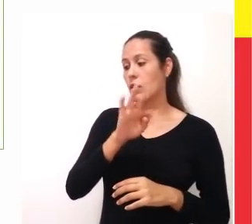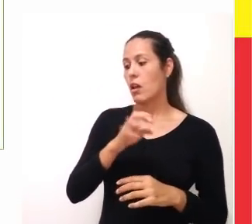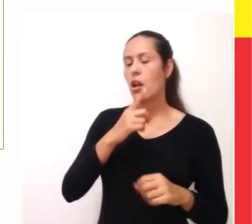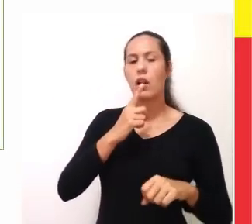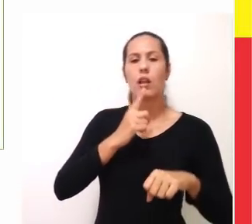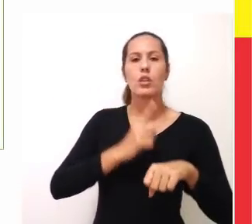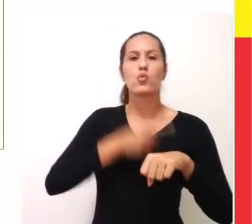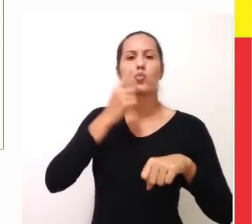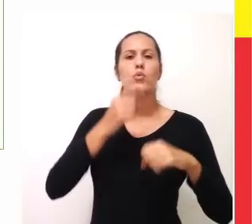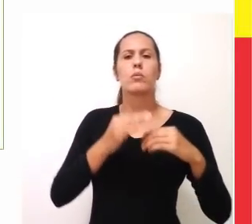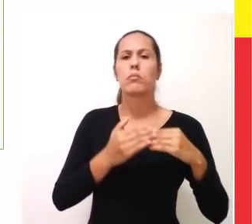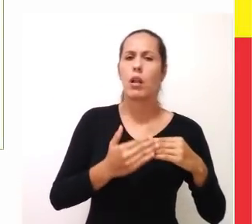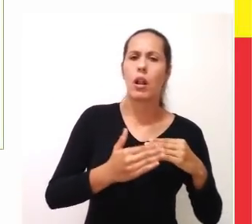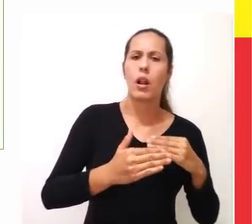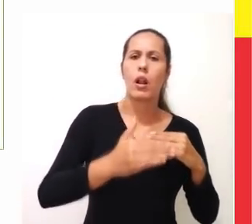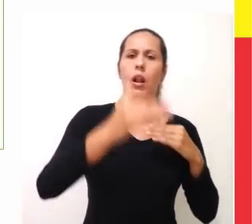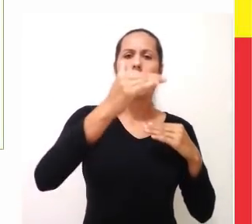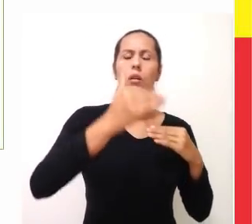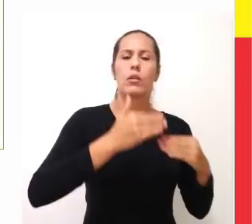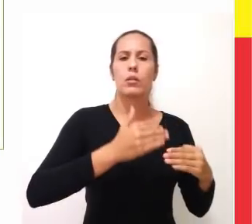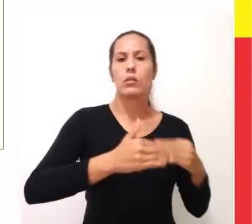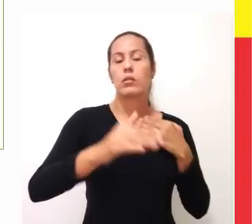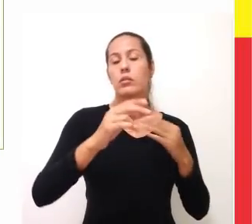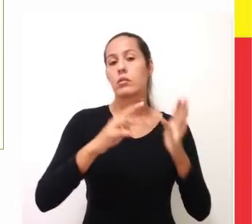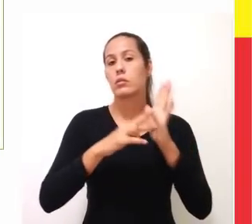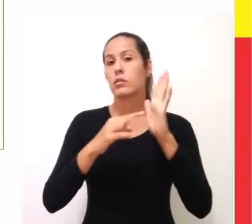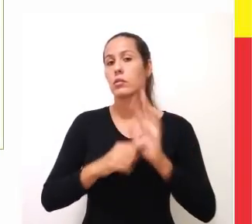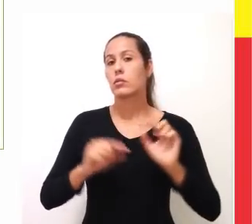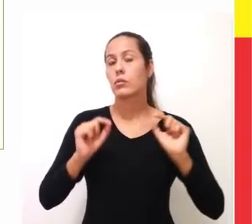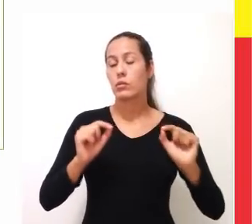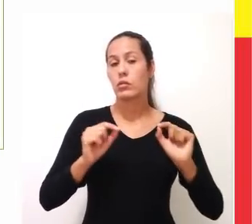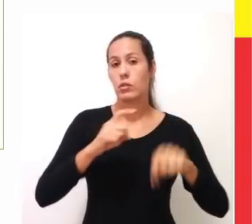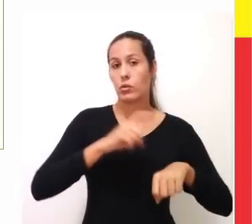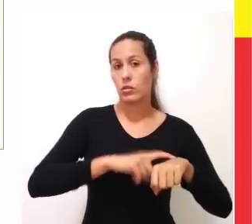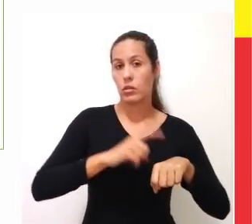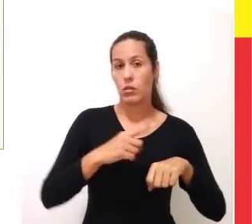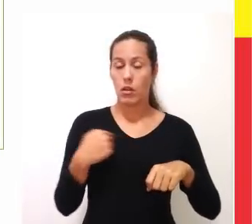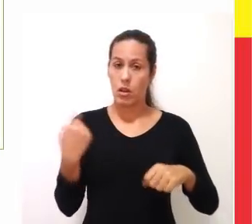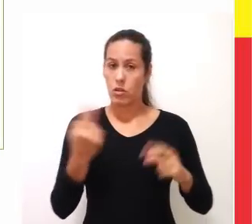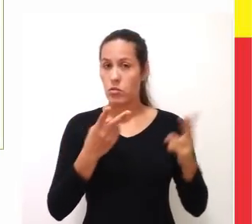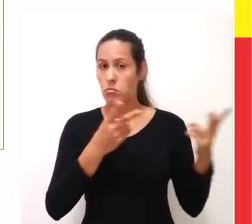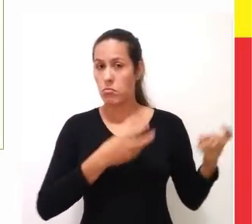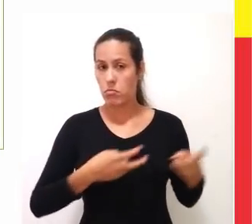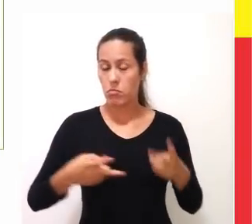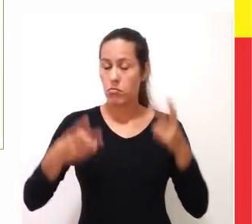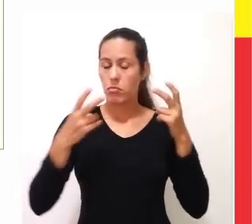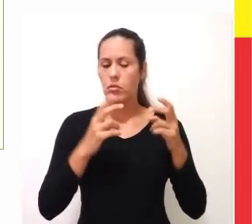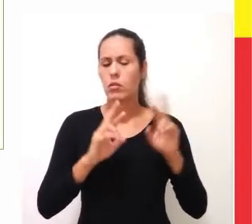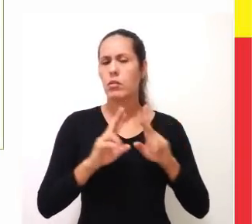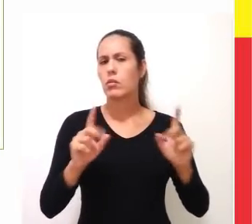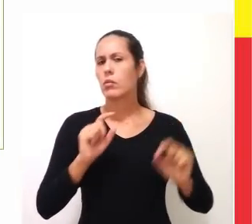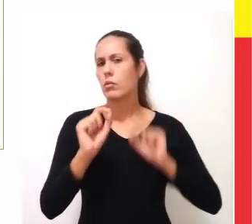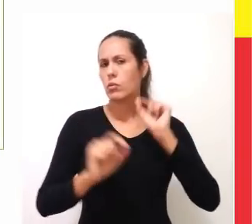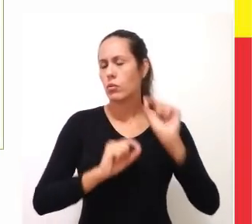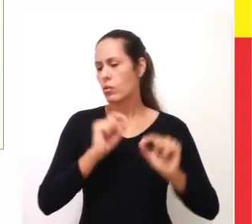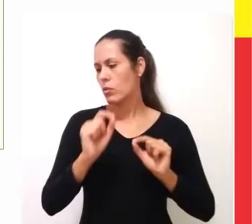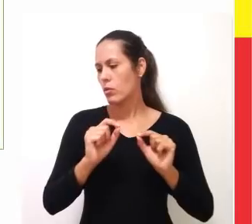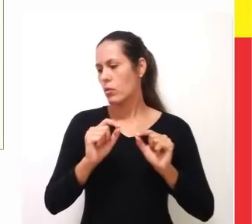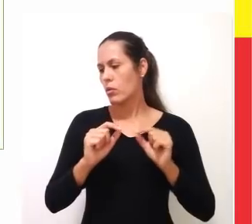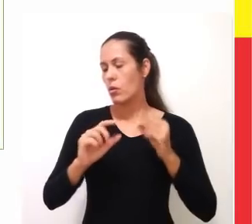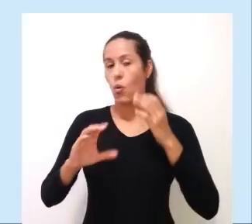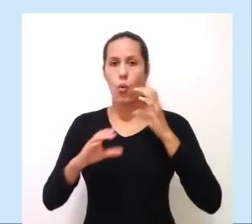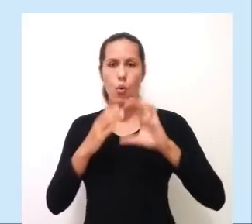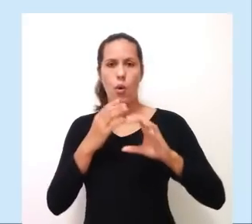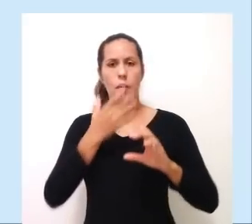não limitada no tempo. Assim, no intento de constatarmos tais diferenças, vamos observar o seguinte: a